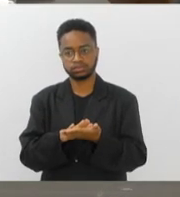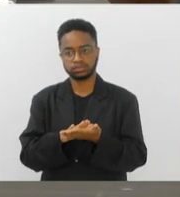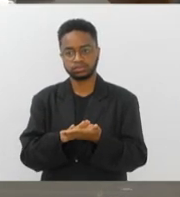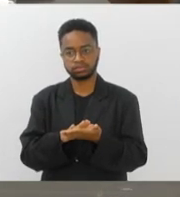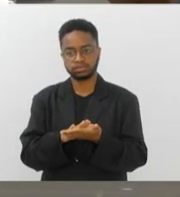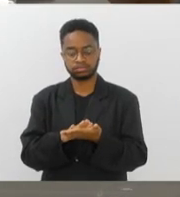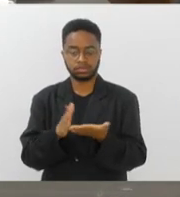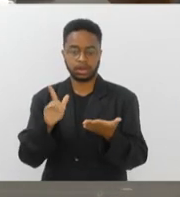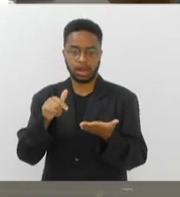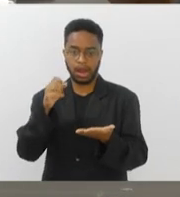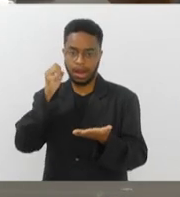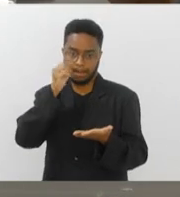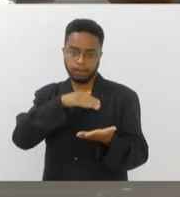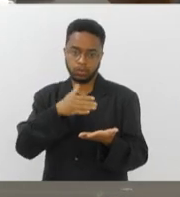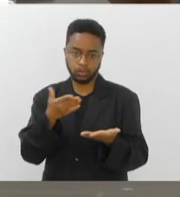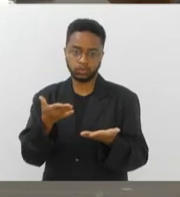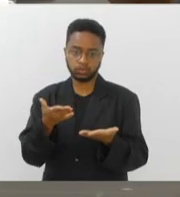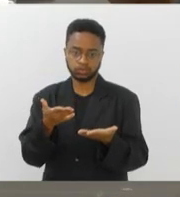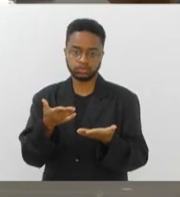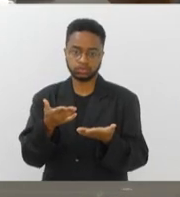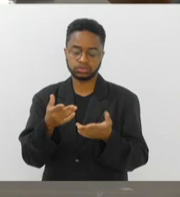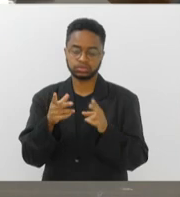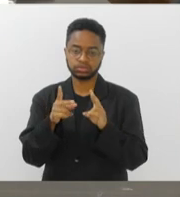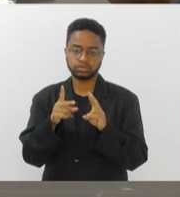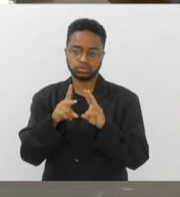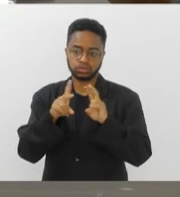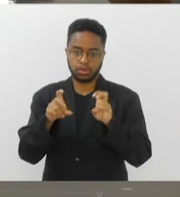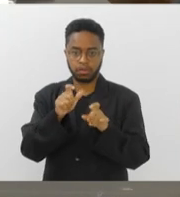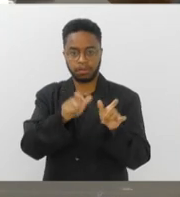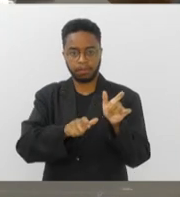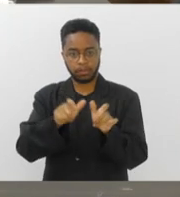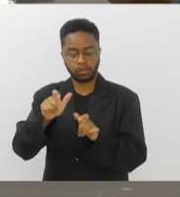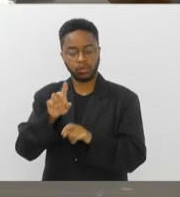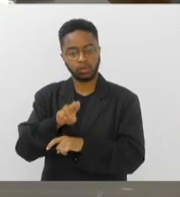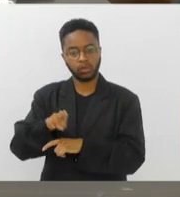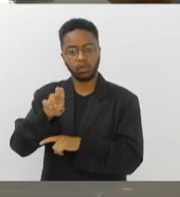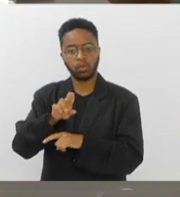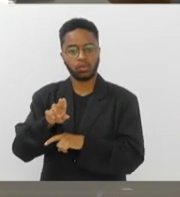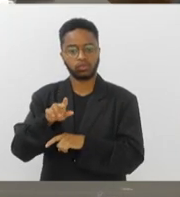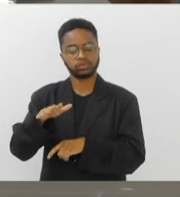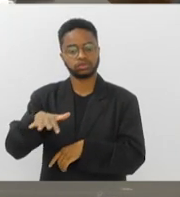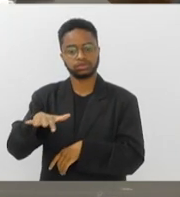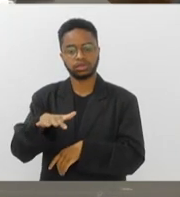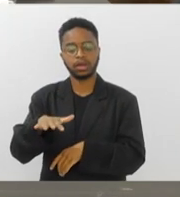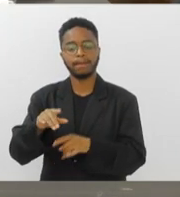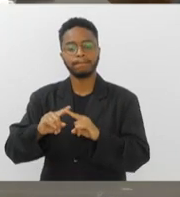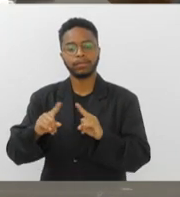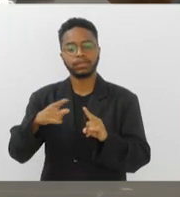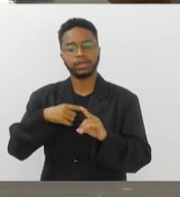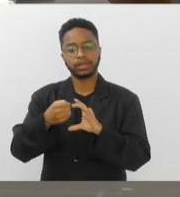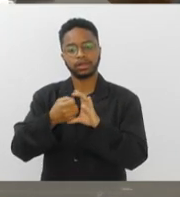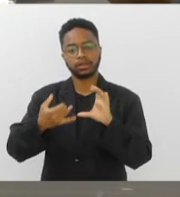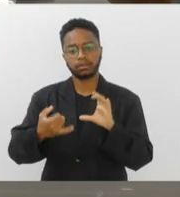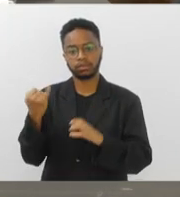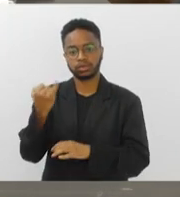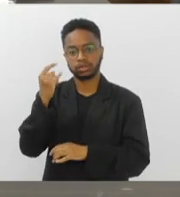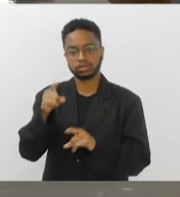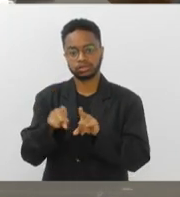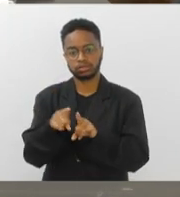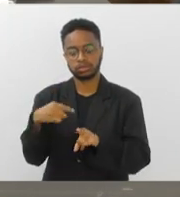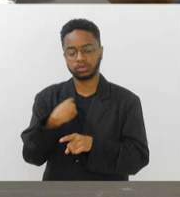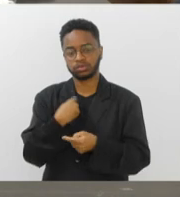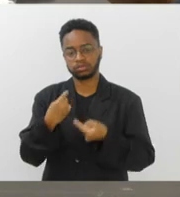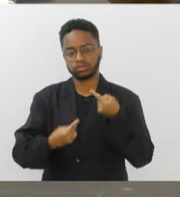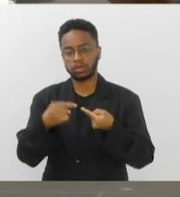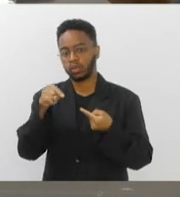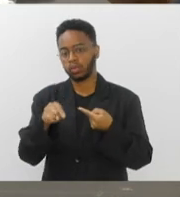considerando um abuso aí sobre o aspecto do consumidor, tem um outro aspecto importante que a CCJ tem batido, que